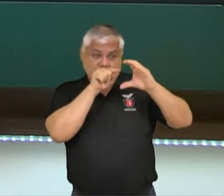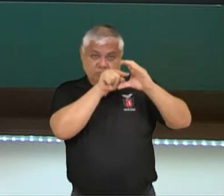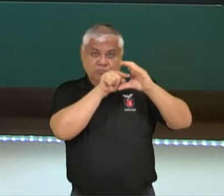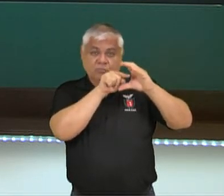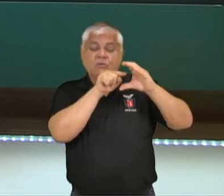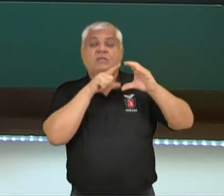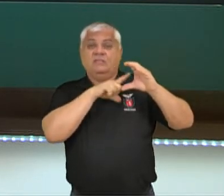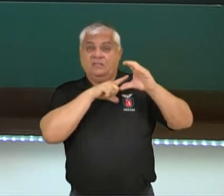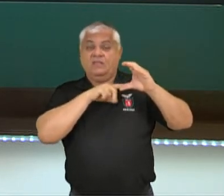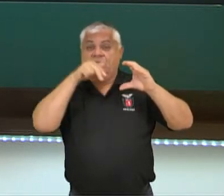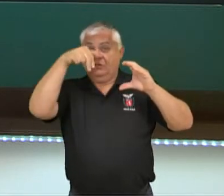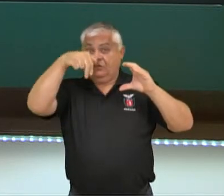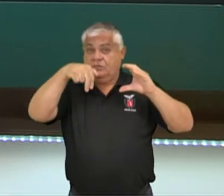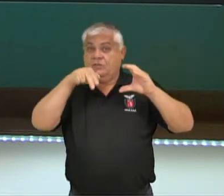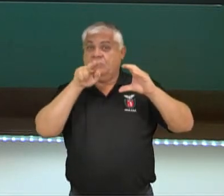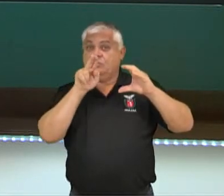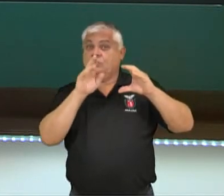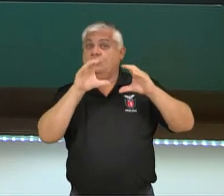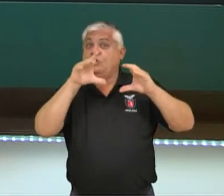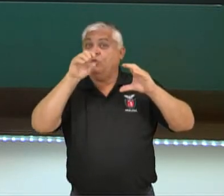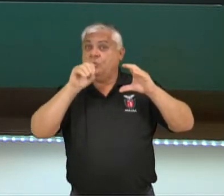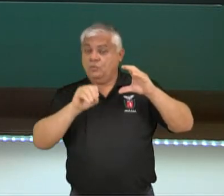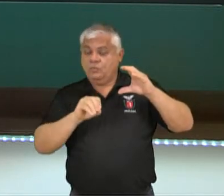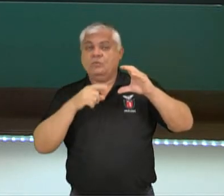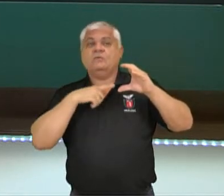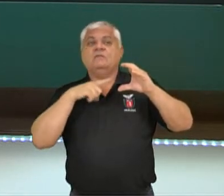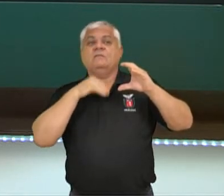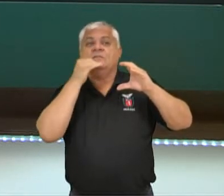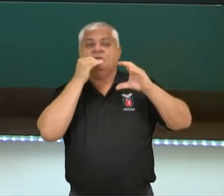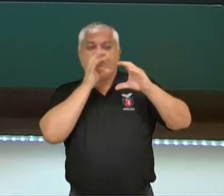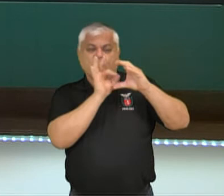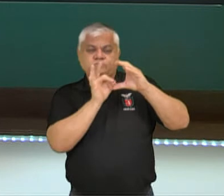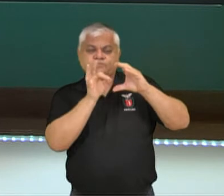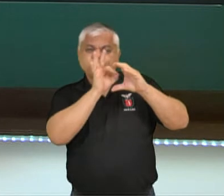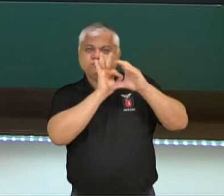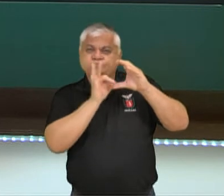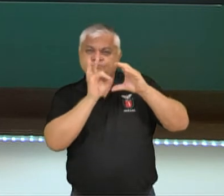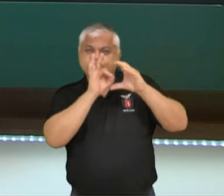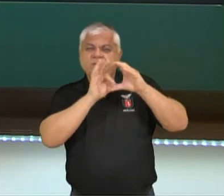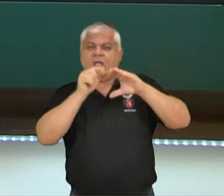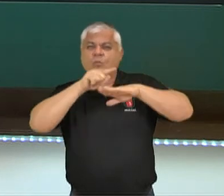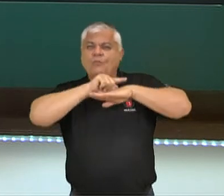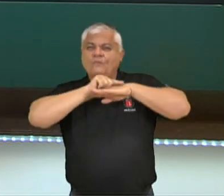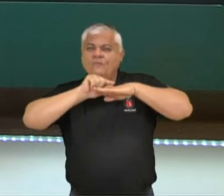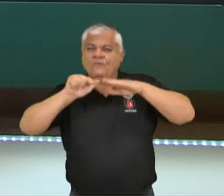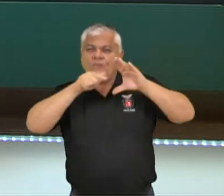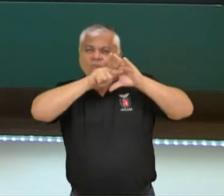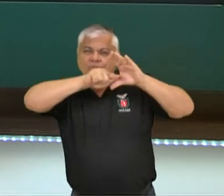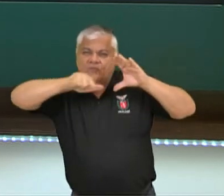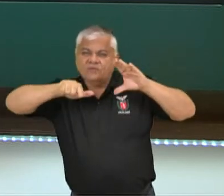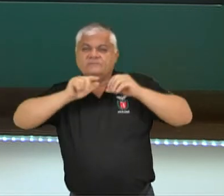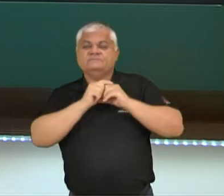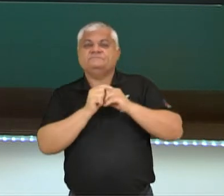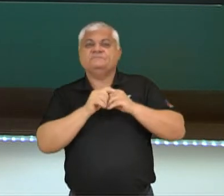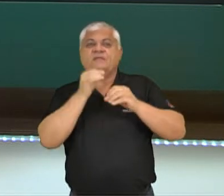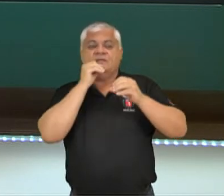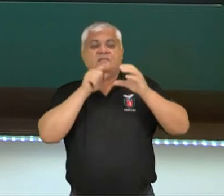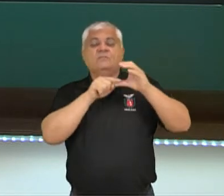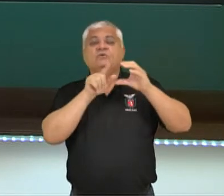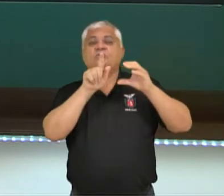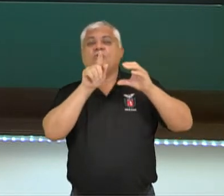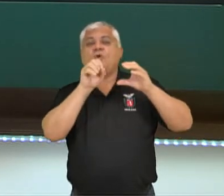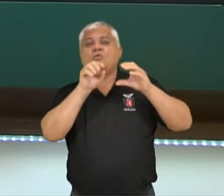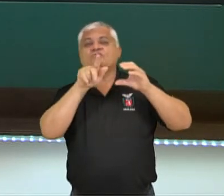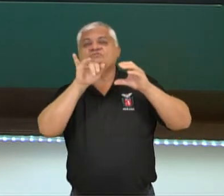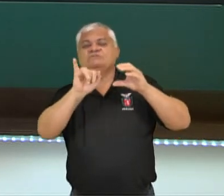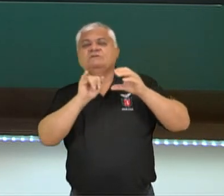vocês que logo na sequência do núcleo a gente tem os retículos, rugoso e liso, na sequência, complexo de Golgi. Mas